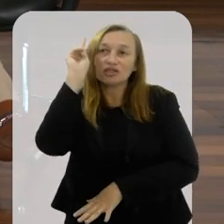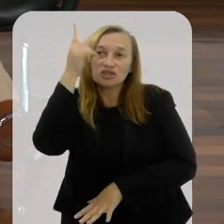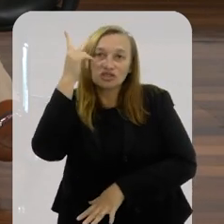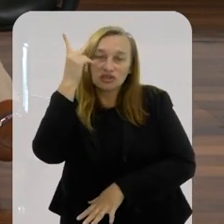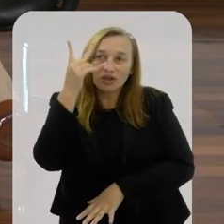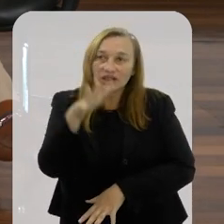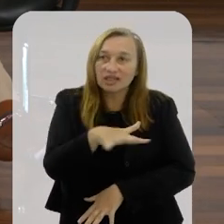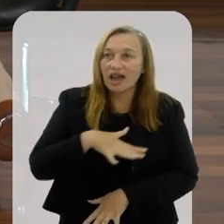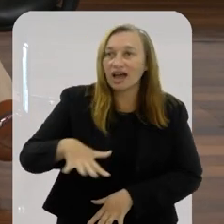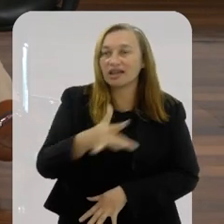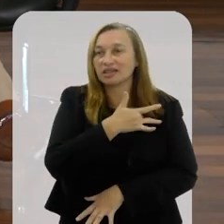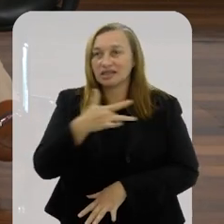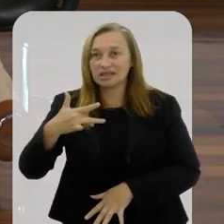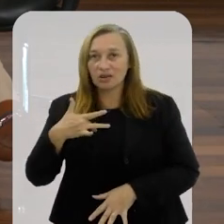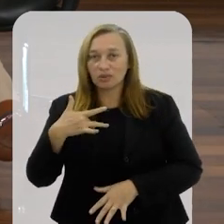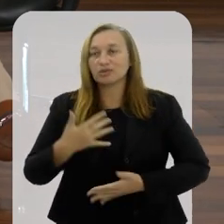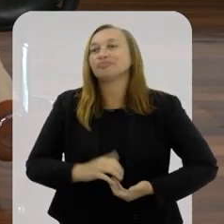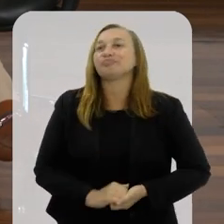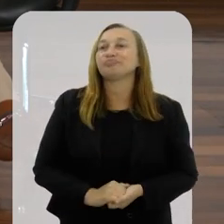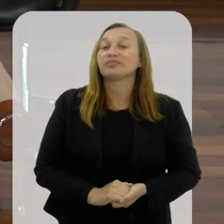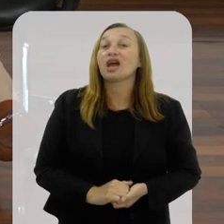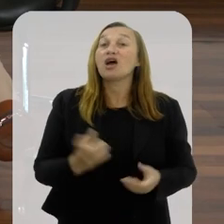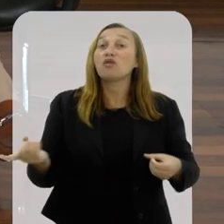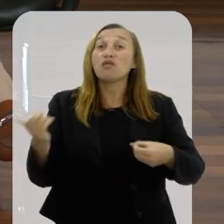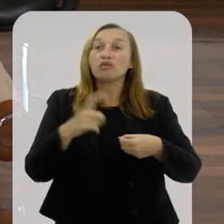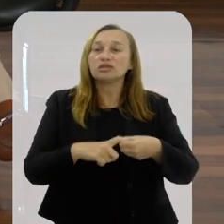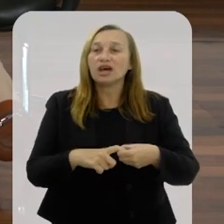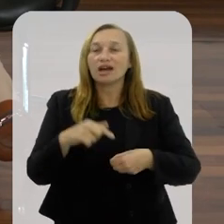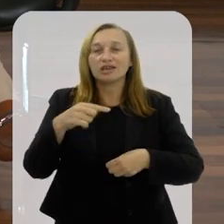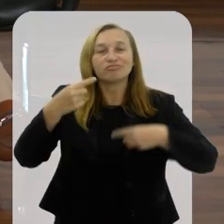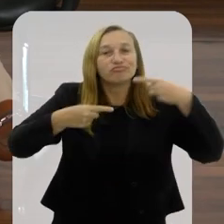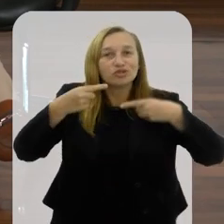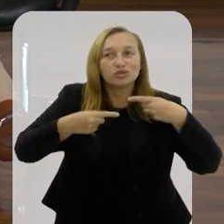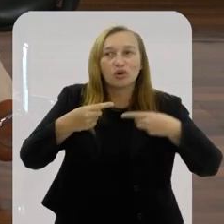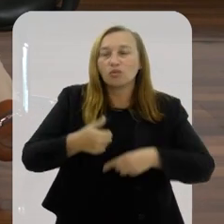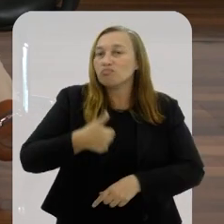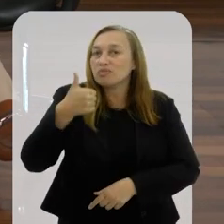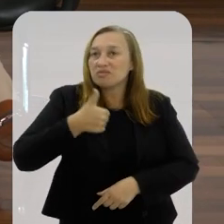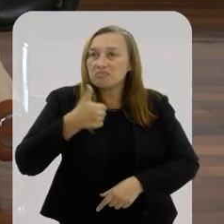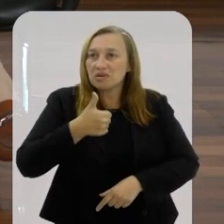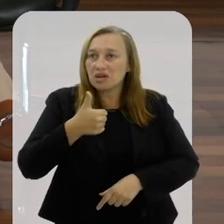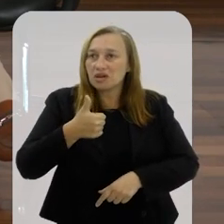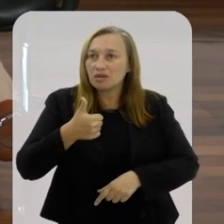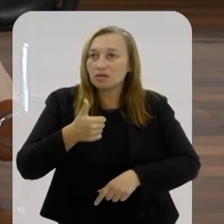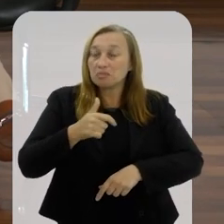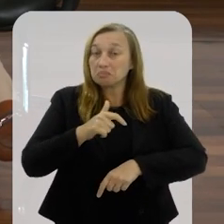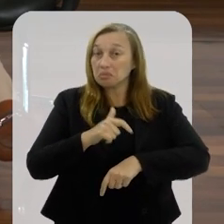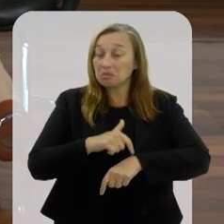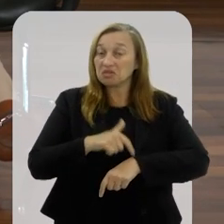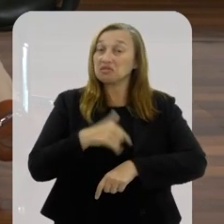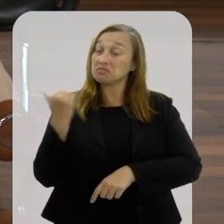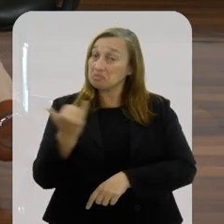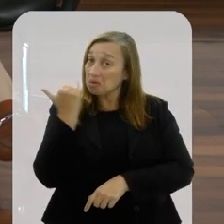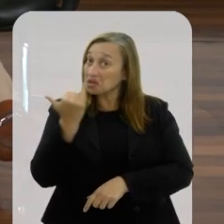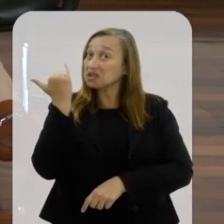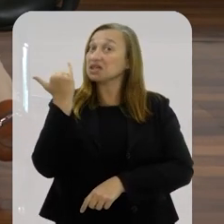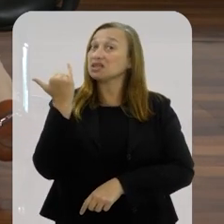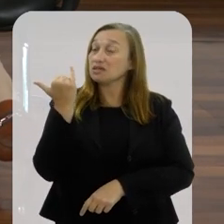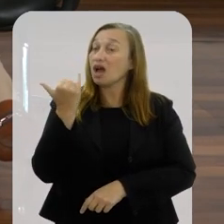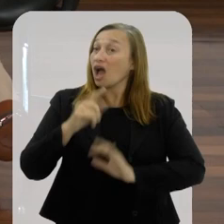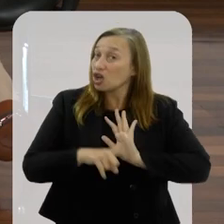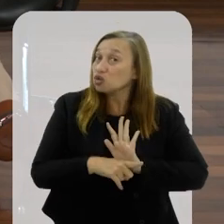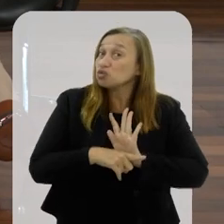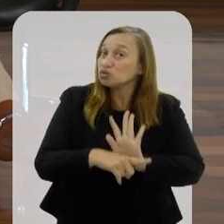entregues à sociedade carioca e fluminense. Olha, vou voltar aqui então o debate. O primeiro bloco foi muito importante e